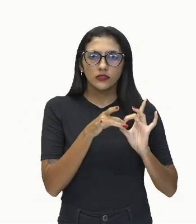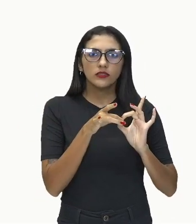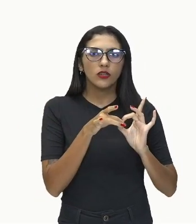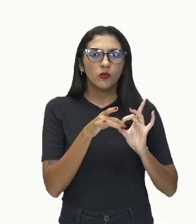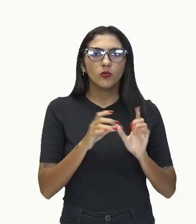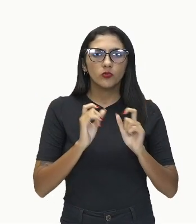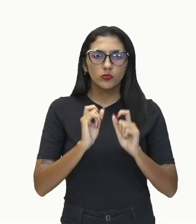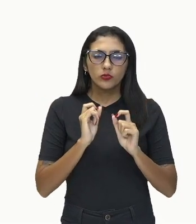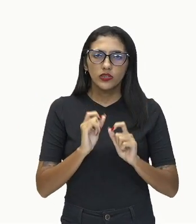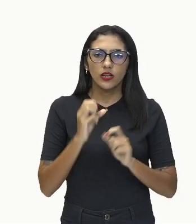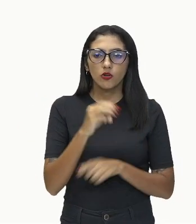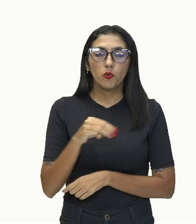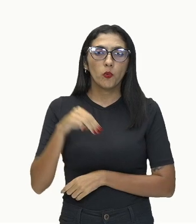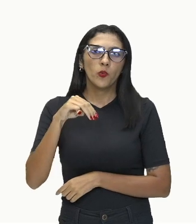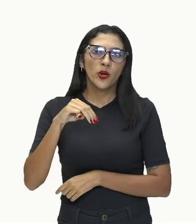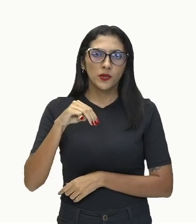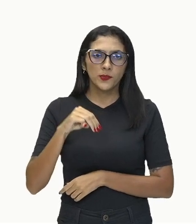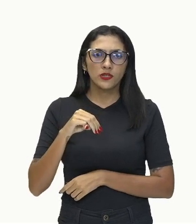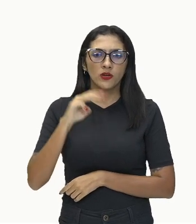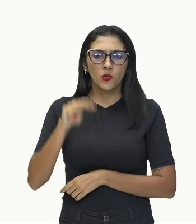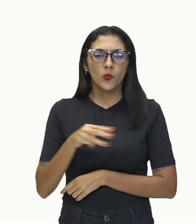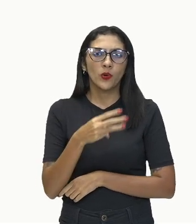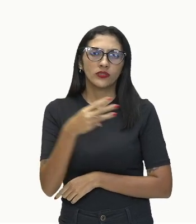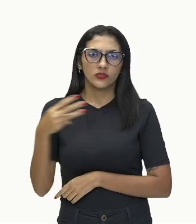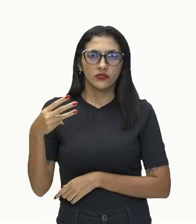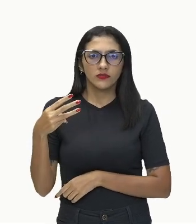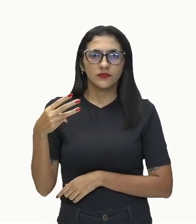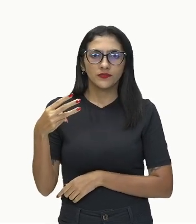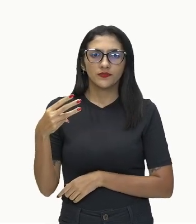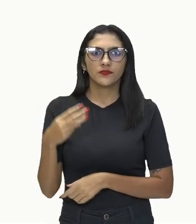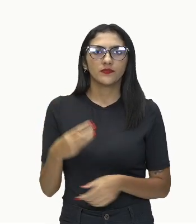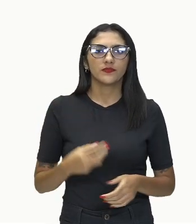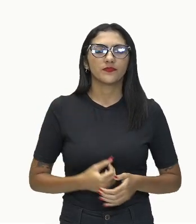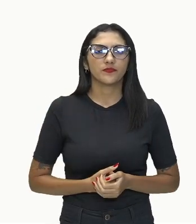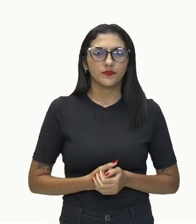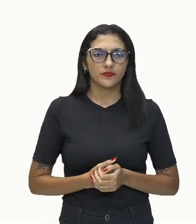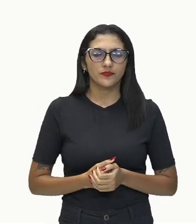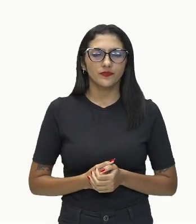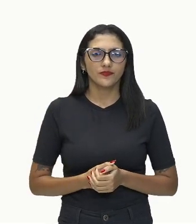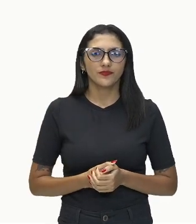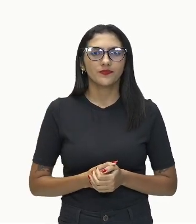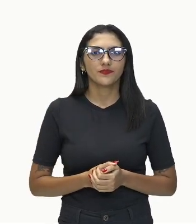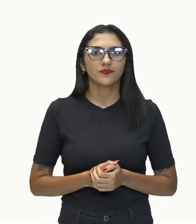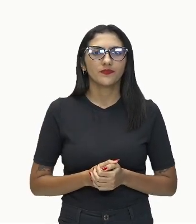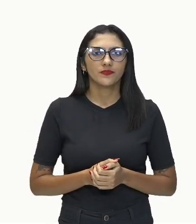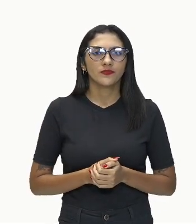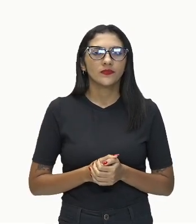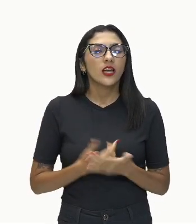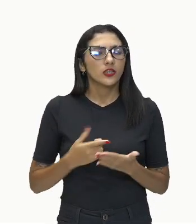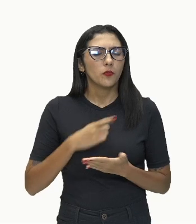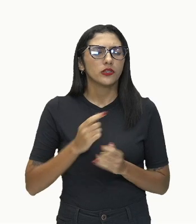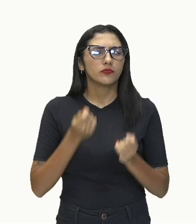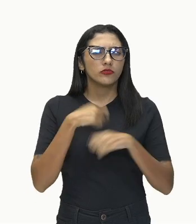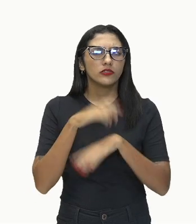a uma matriz quadrada, ok? Então, para o